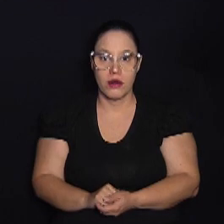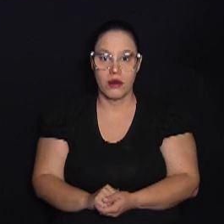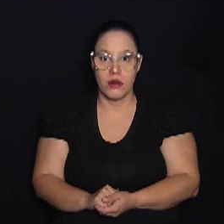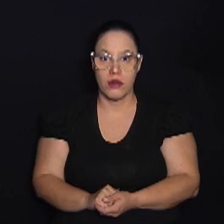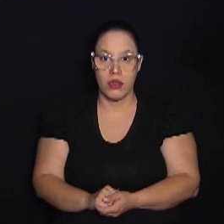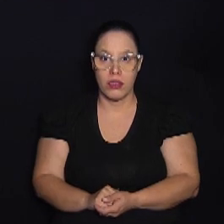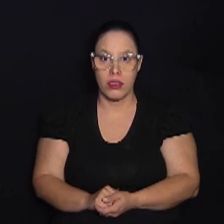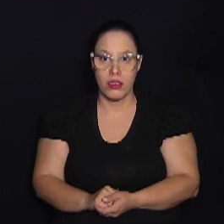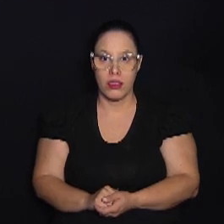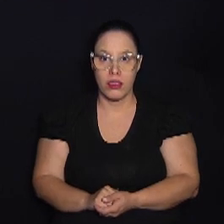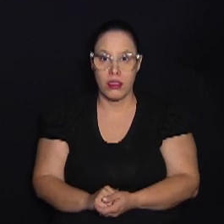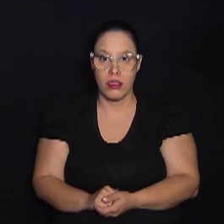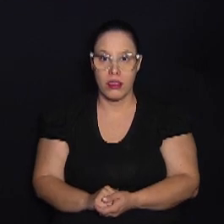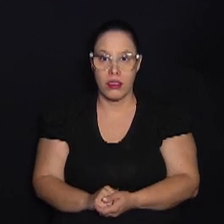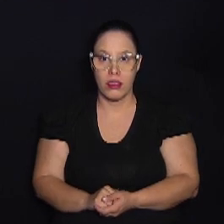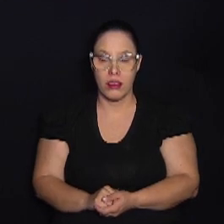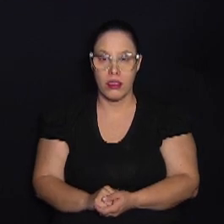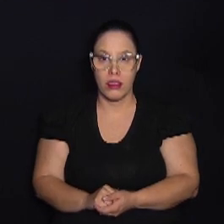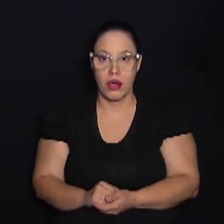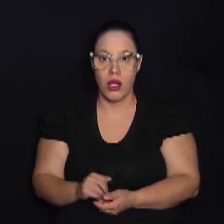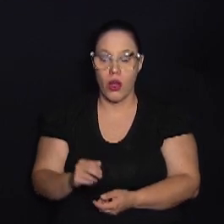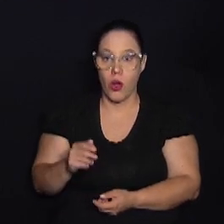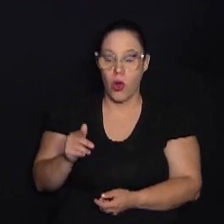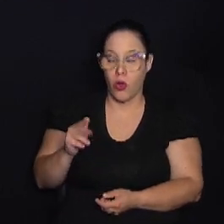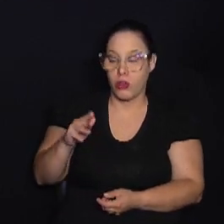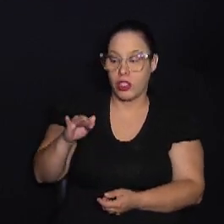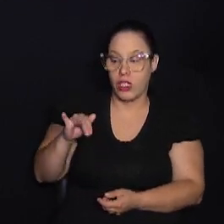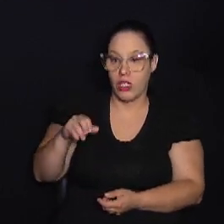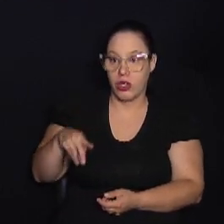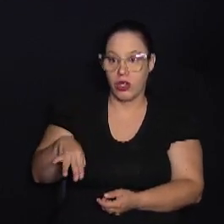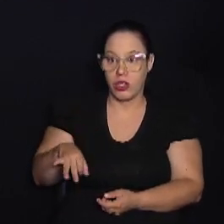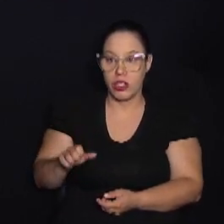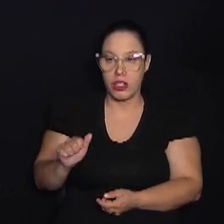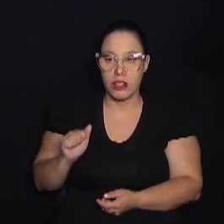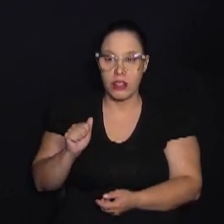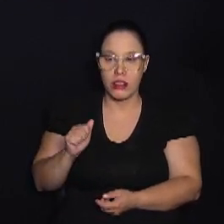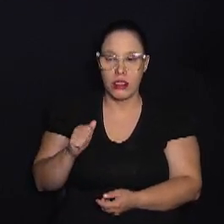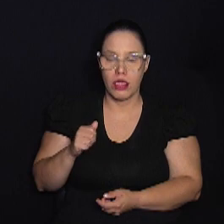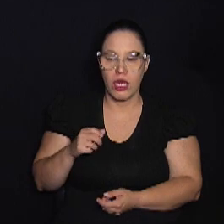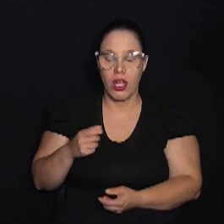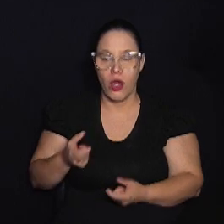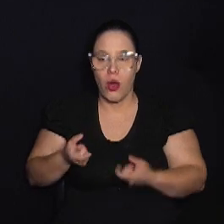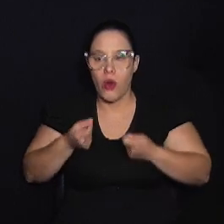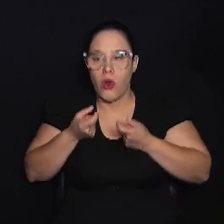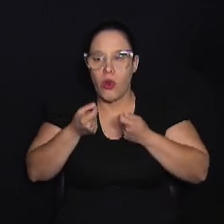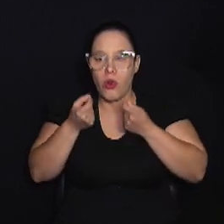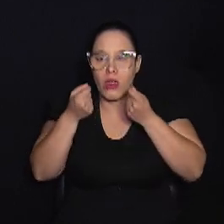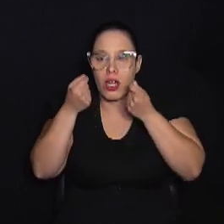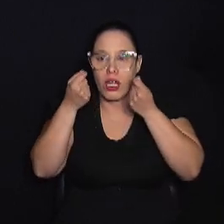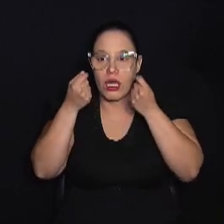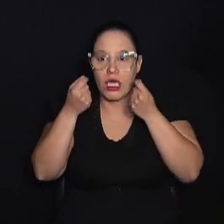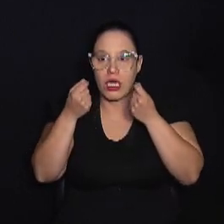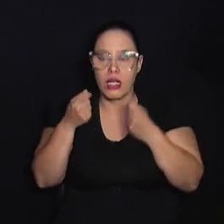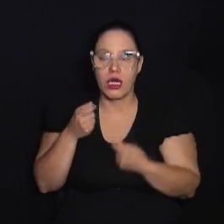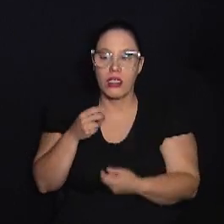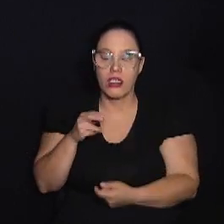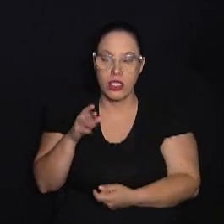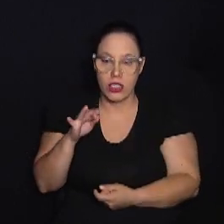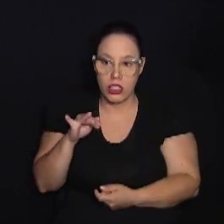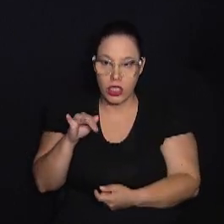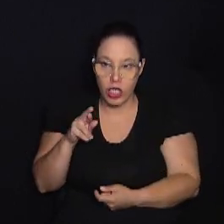o ginecologista já ter incorporado o ultrassom de tireoide. E aí a gente está detectando muito mais lesão, muito mais